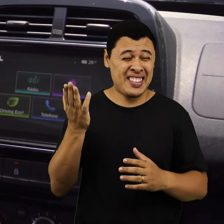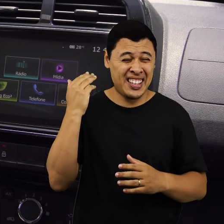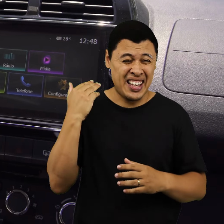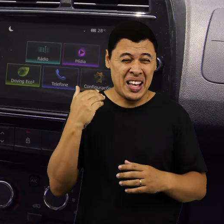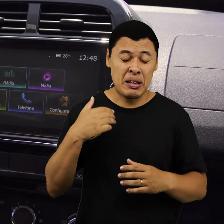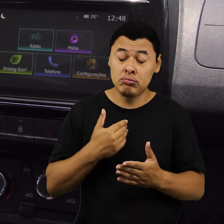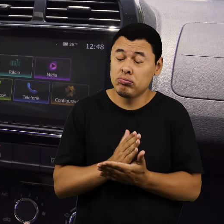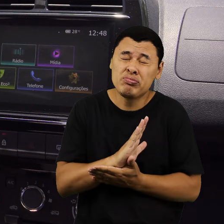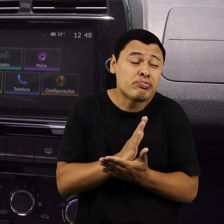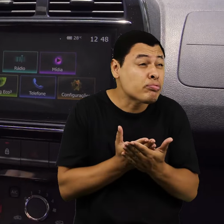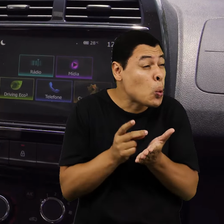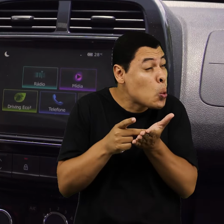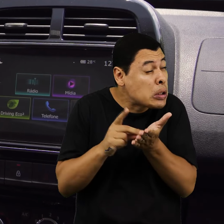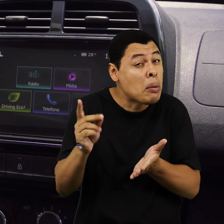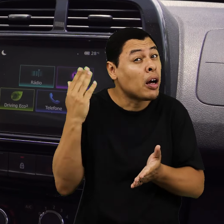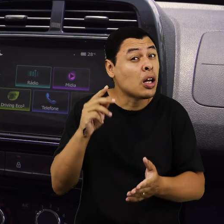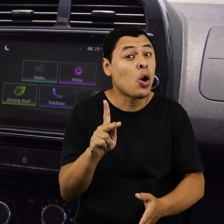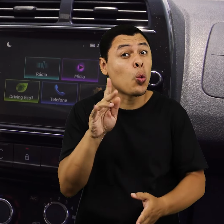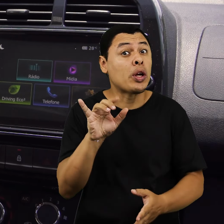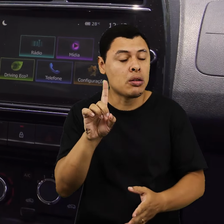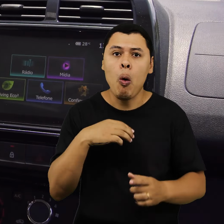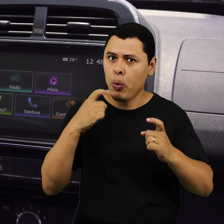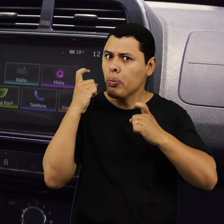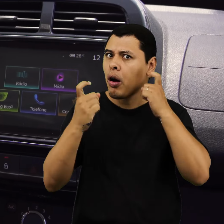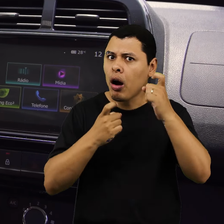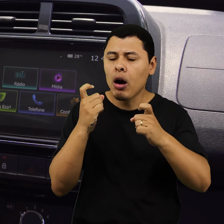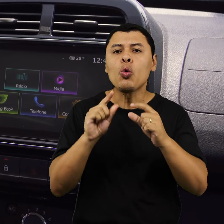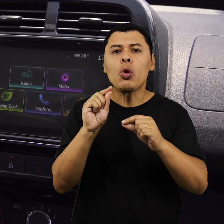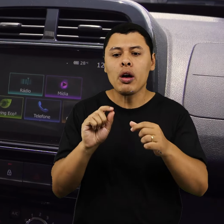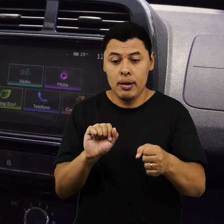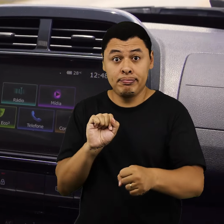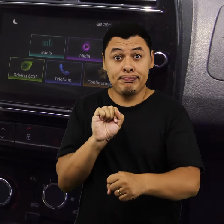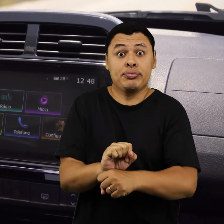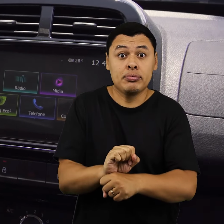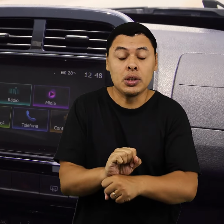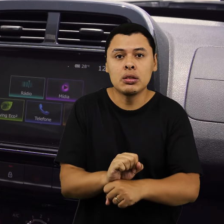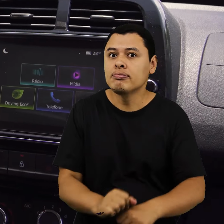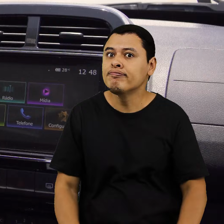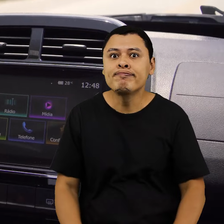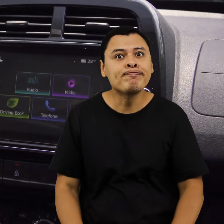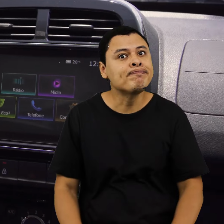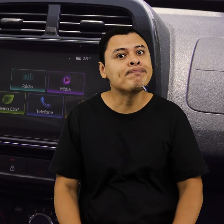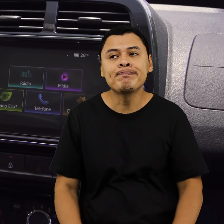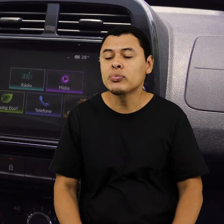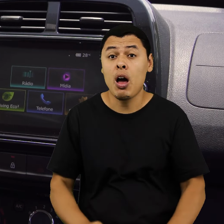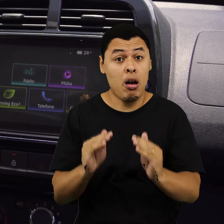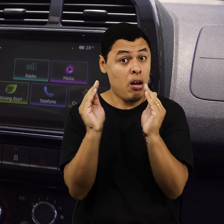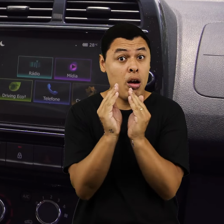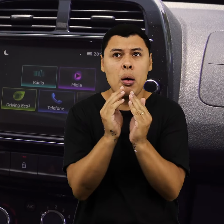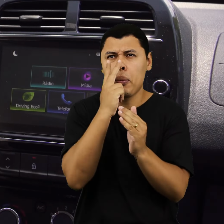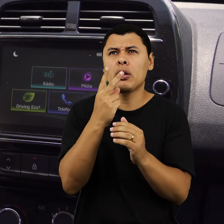mas incomodava demais, me preocupava na verdade, eram os freios, né? Alguma coisa que a Renault resolveu